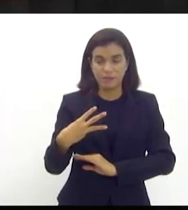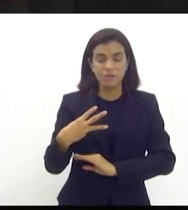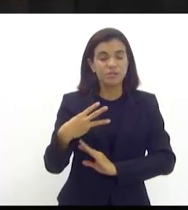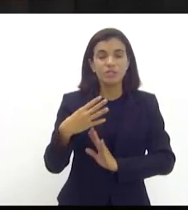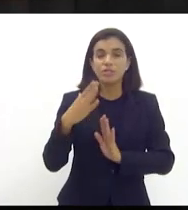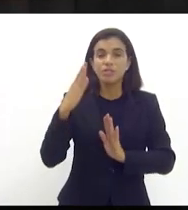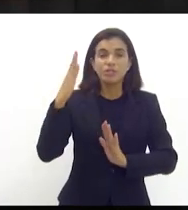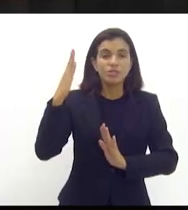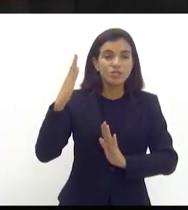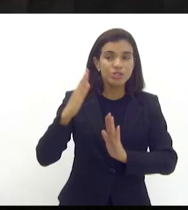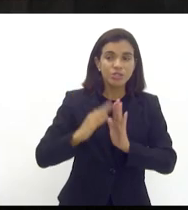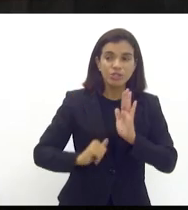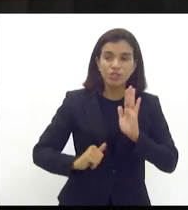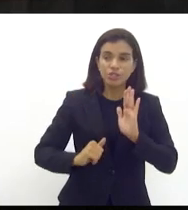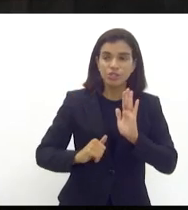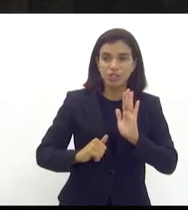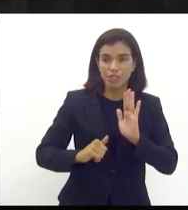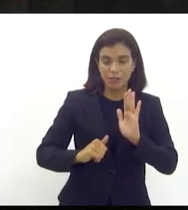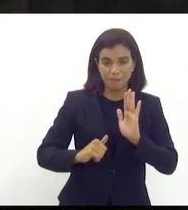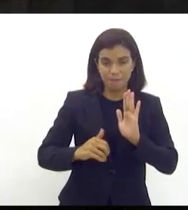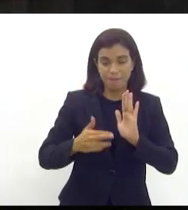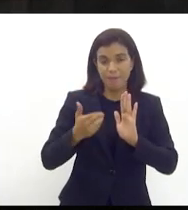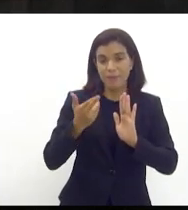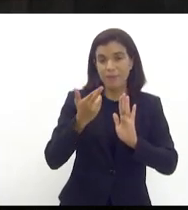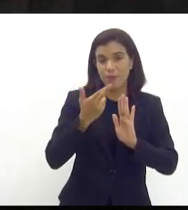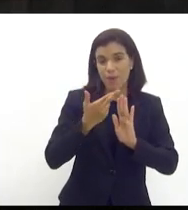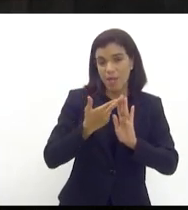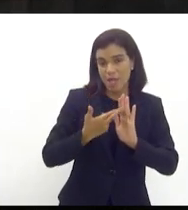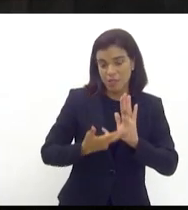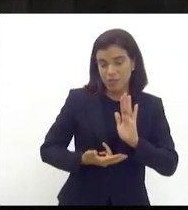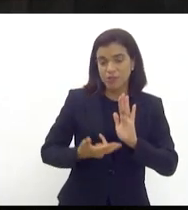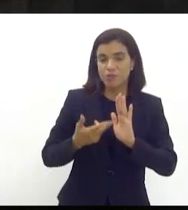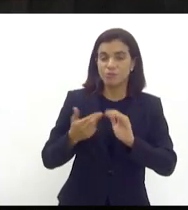tira do regime de substituição tributária